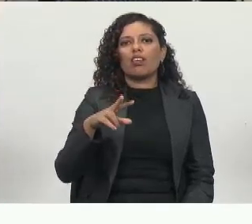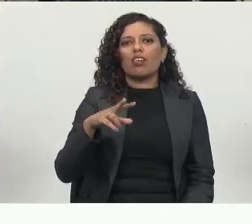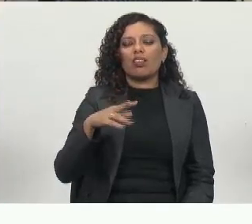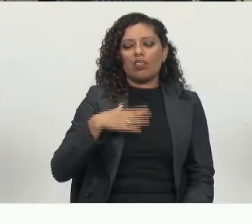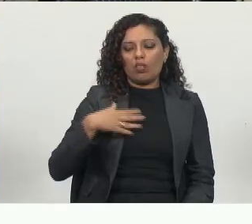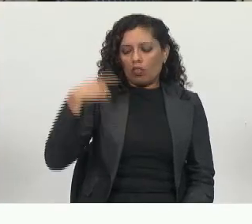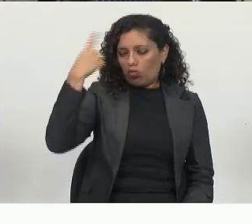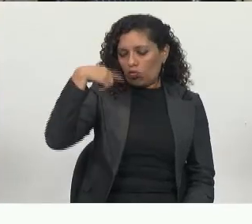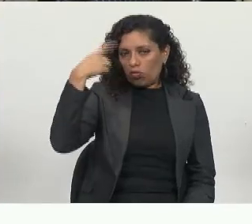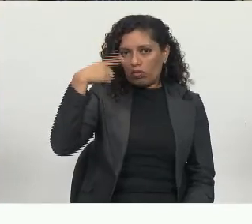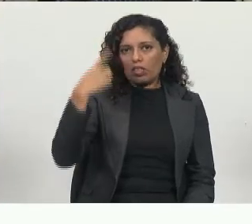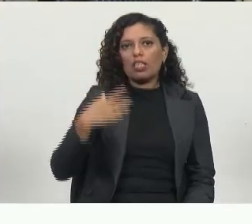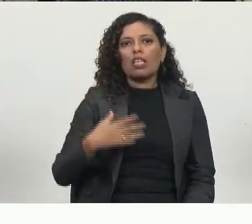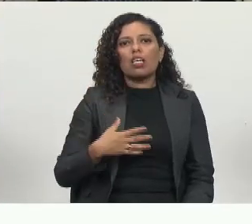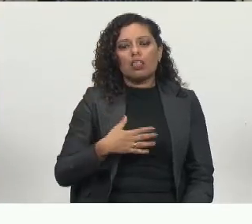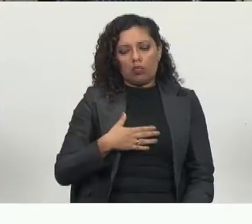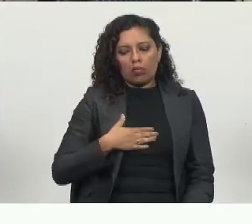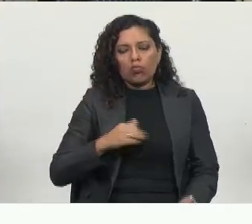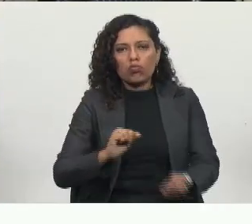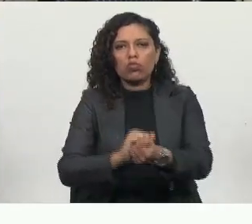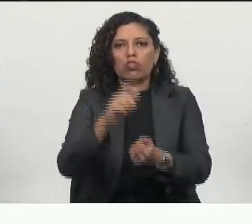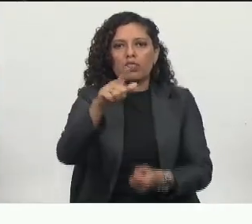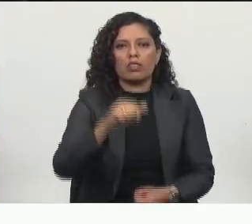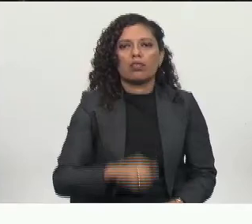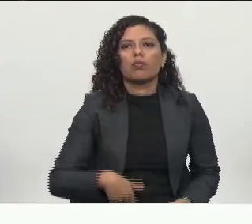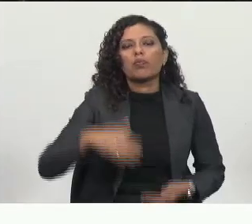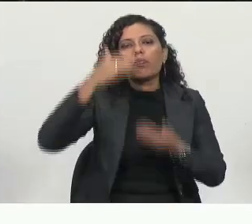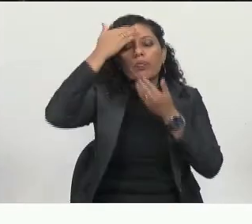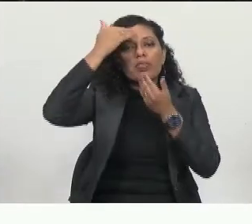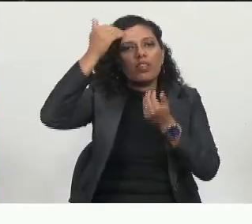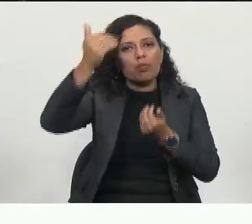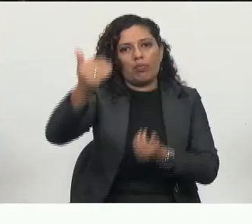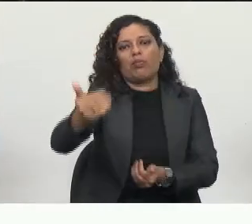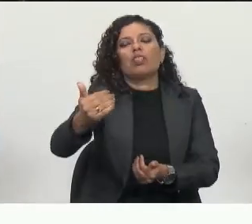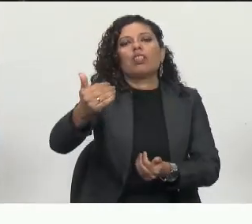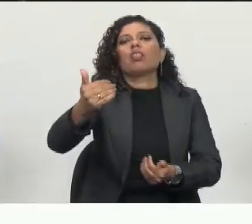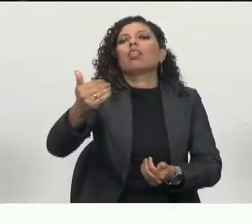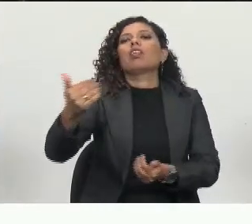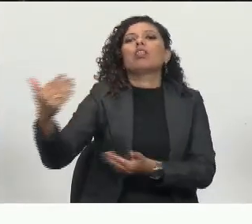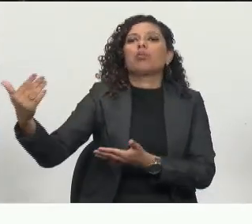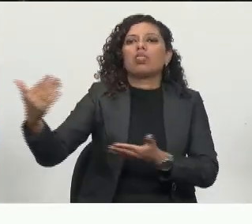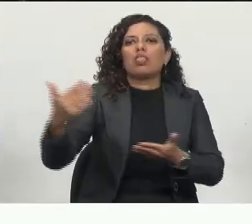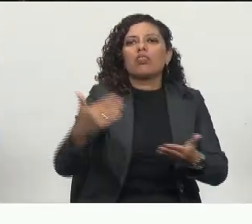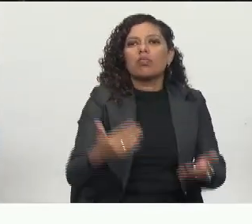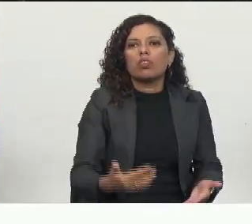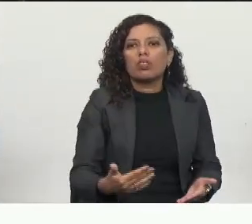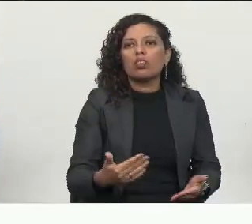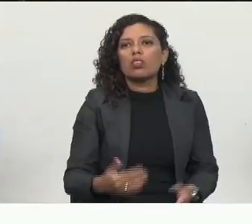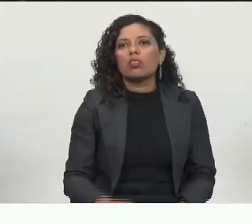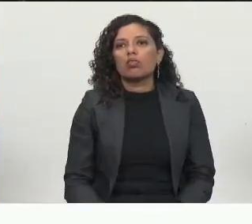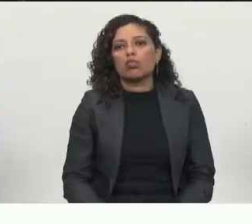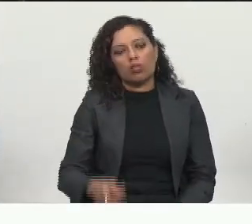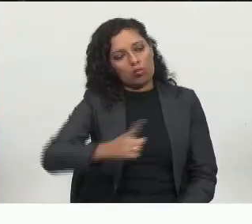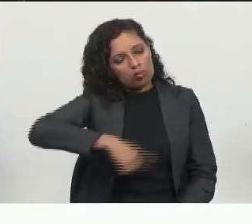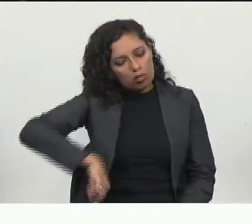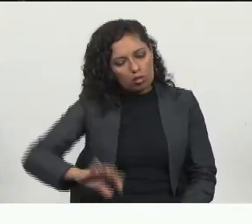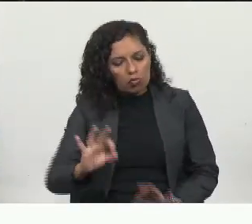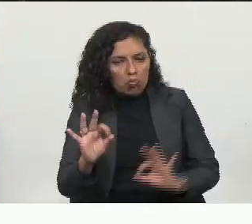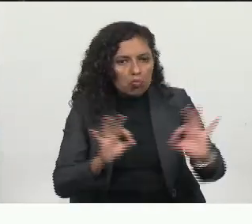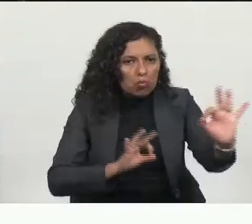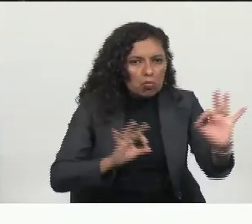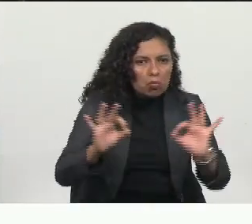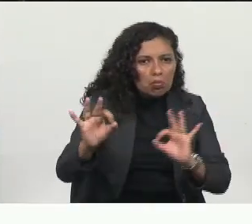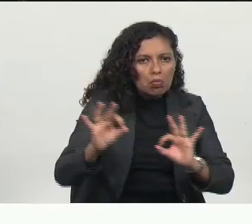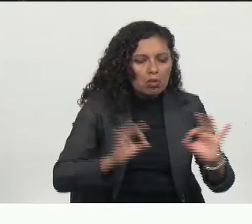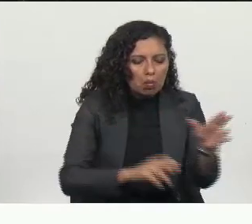voltar a advogar, já tem um cliente. Olha, obrigado pela presença. Ficou delineado aqui,